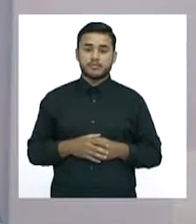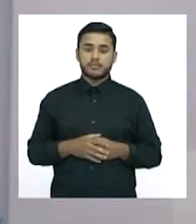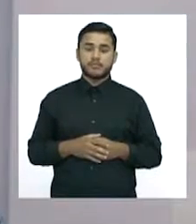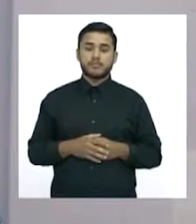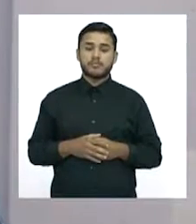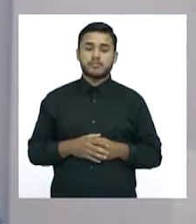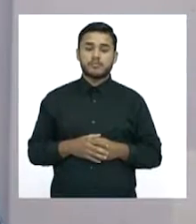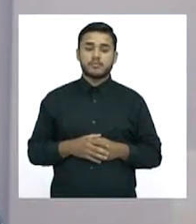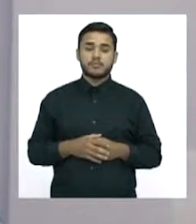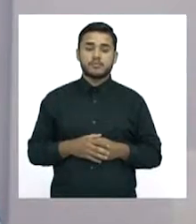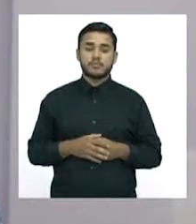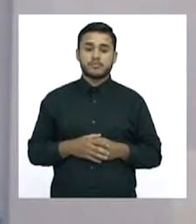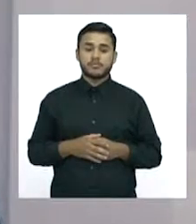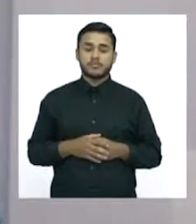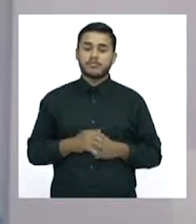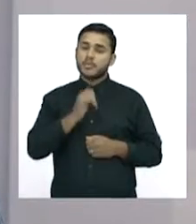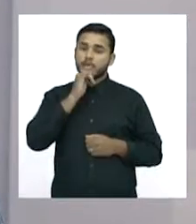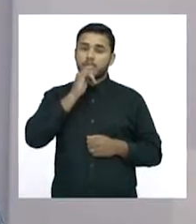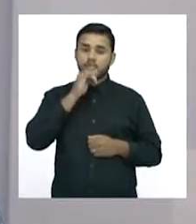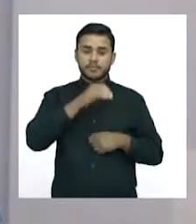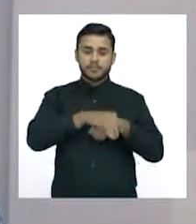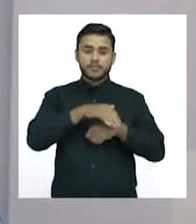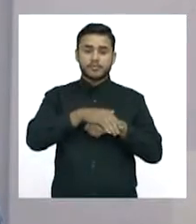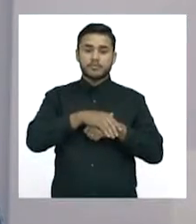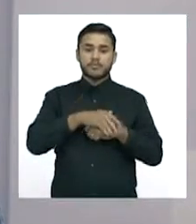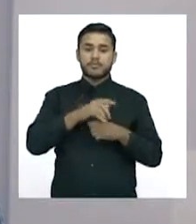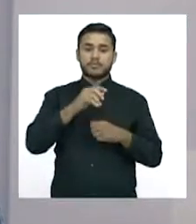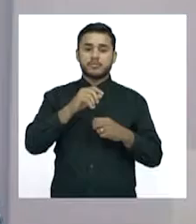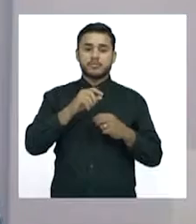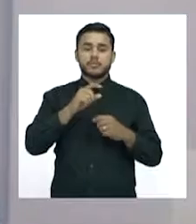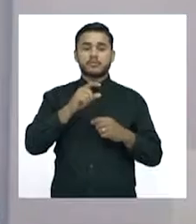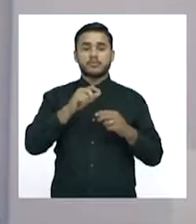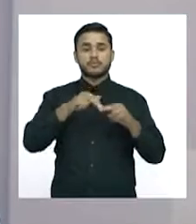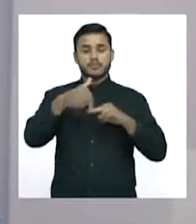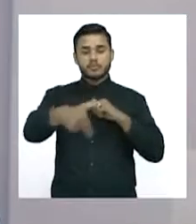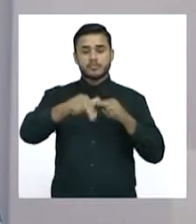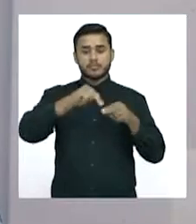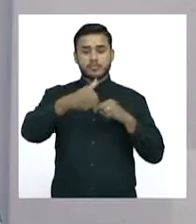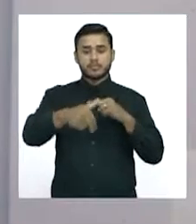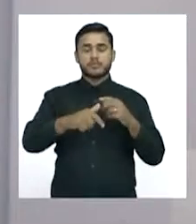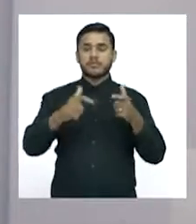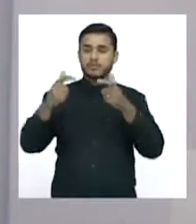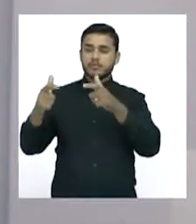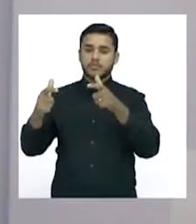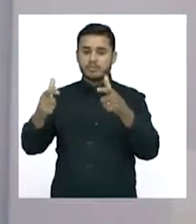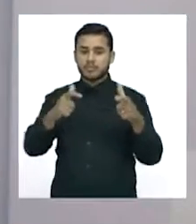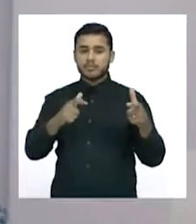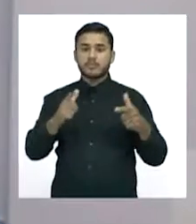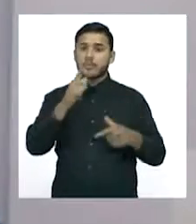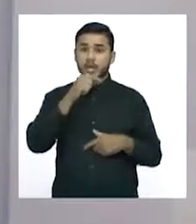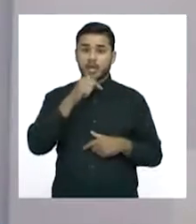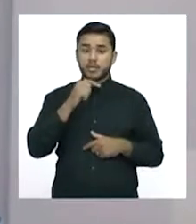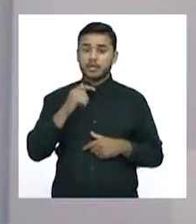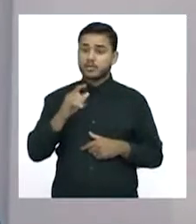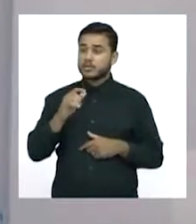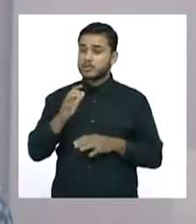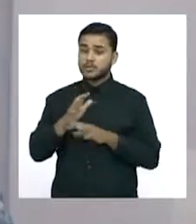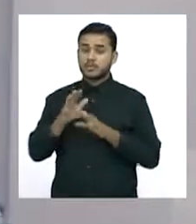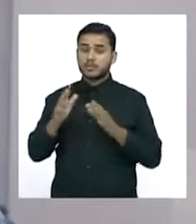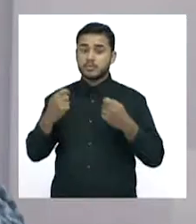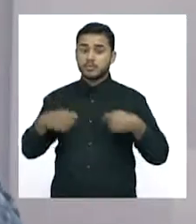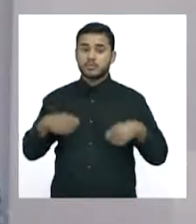gente cede, mas a gente sabe que, por exemplo, condomínios que tem piscina, locais que tem fontes, então a gente não vai secar, mas se a gente